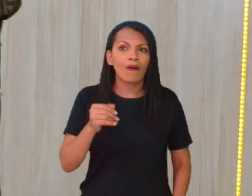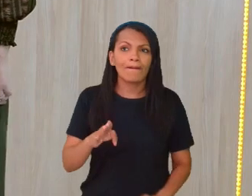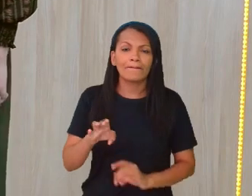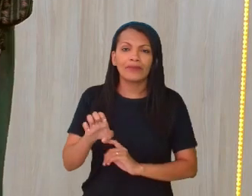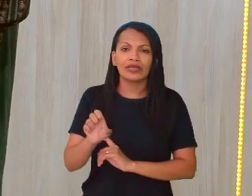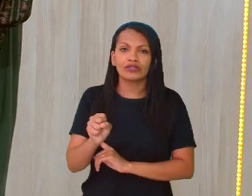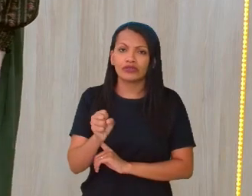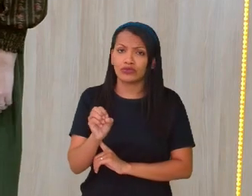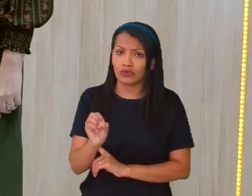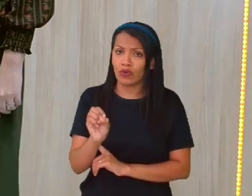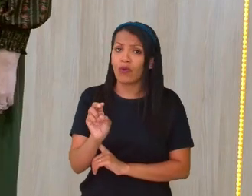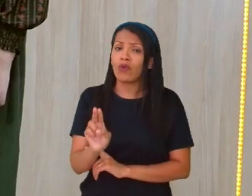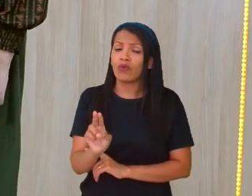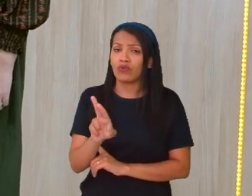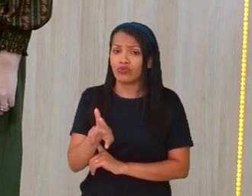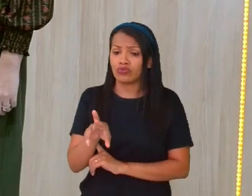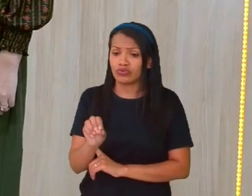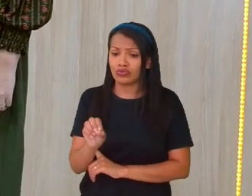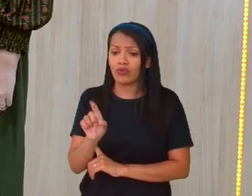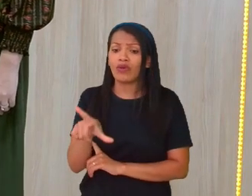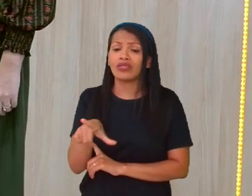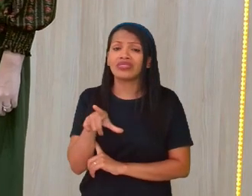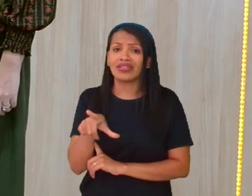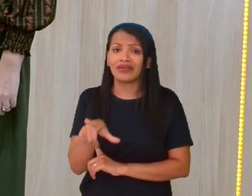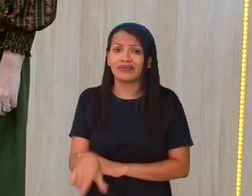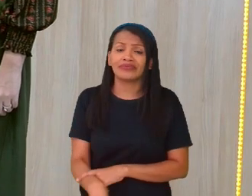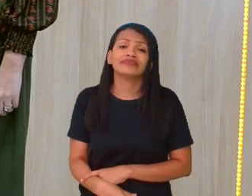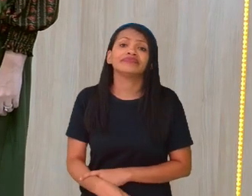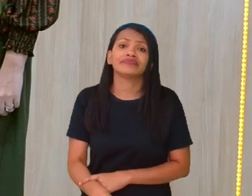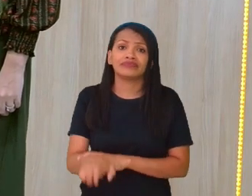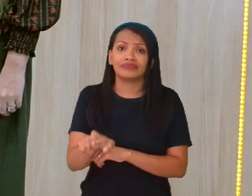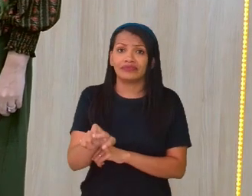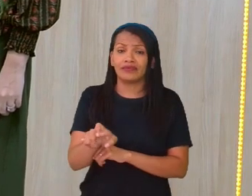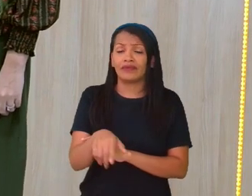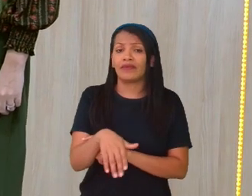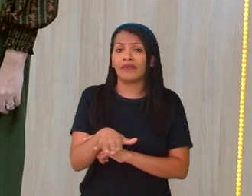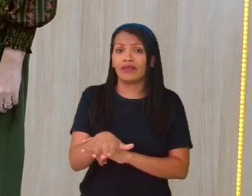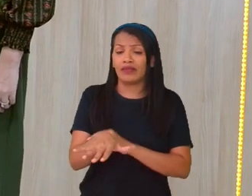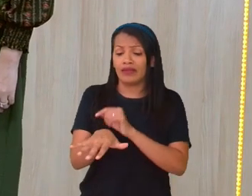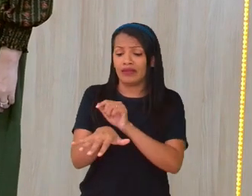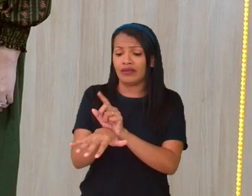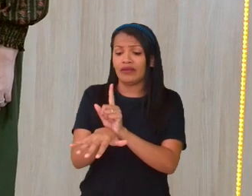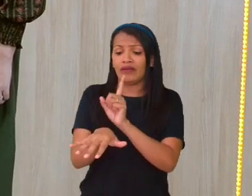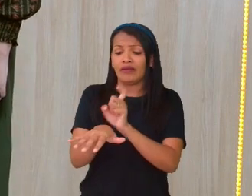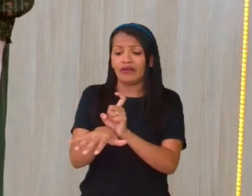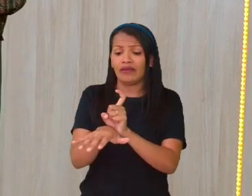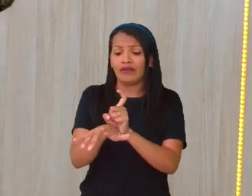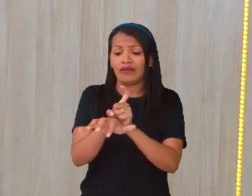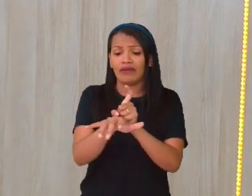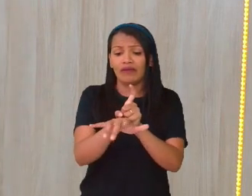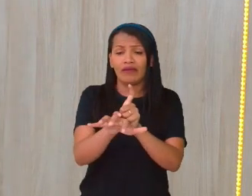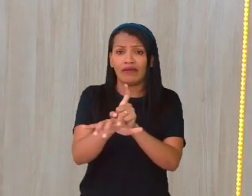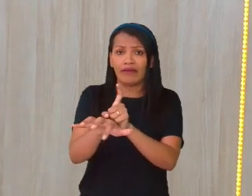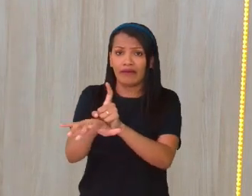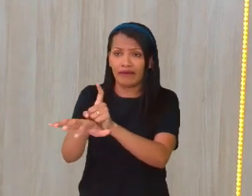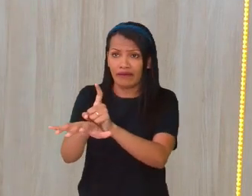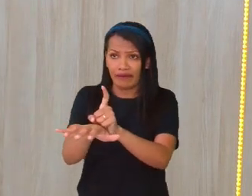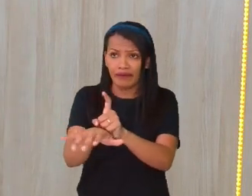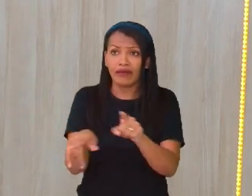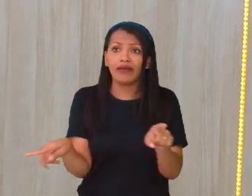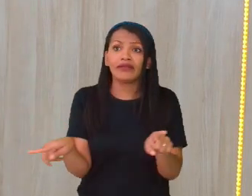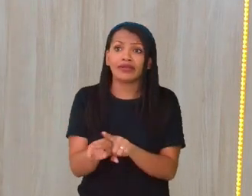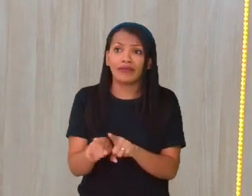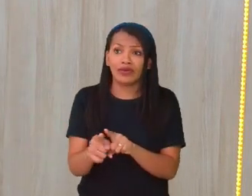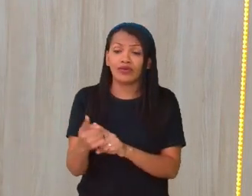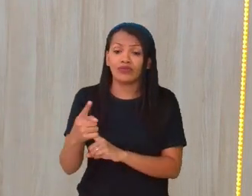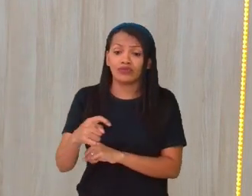olha, a gente pode encontrar os escorpiões, que fazem parte da classe dos artrópodes, e a gente vai passar já para o outro